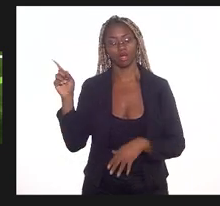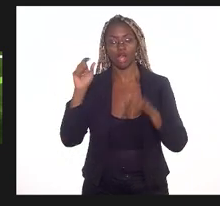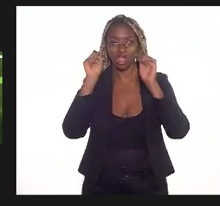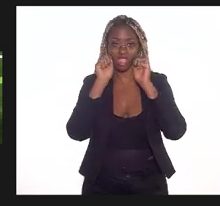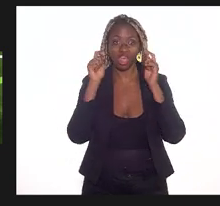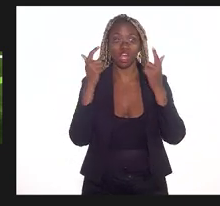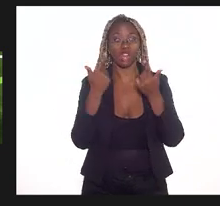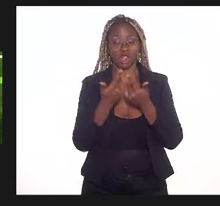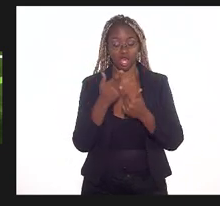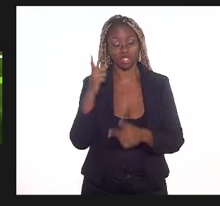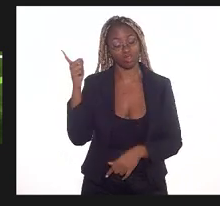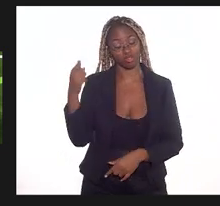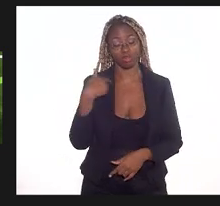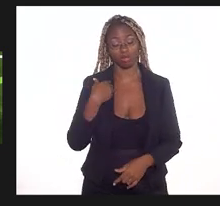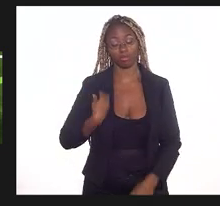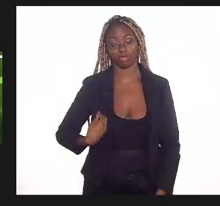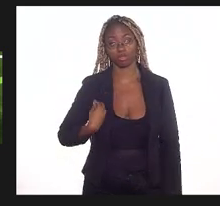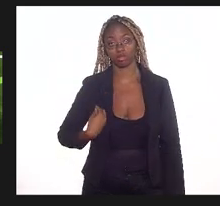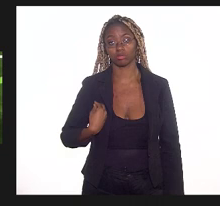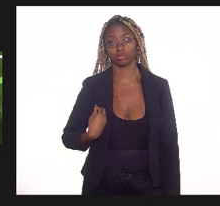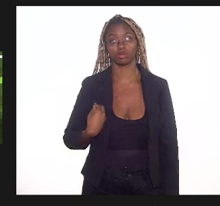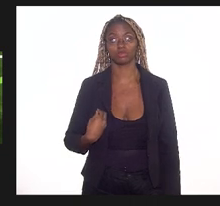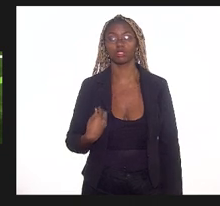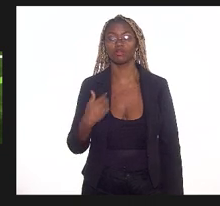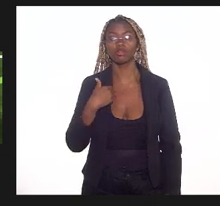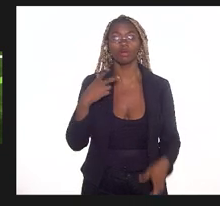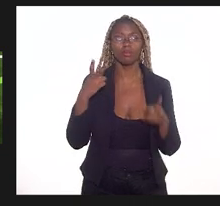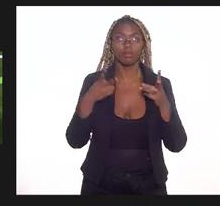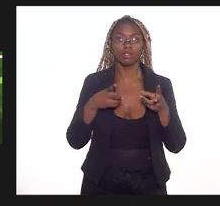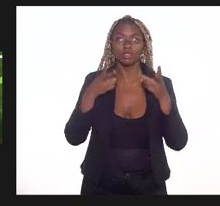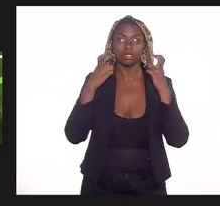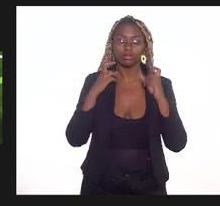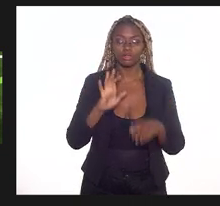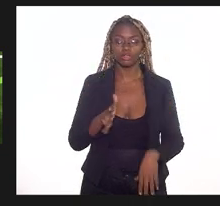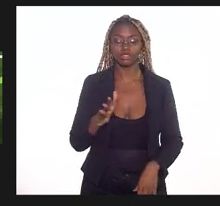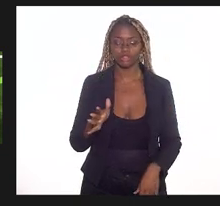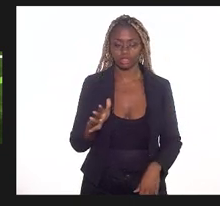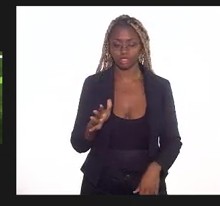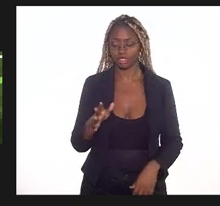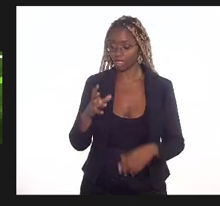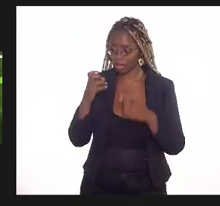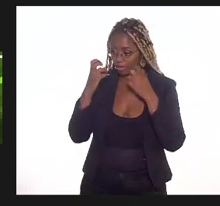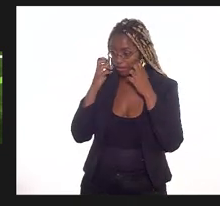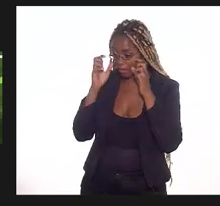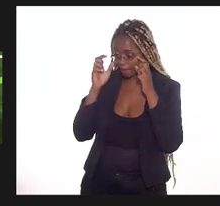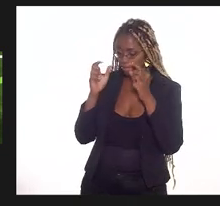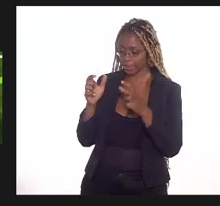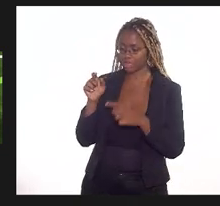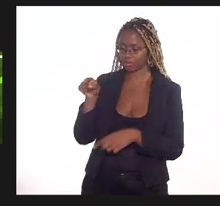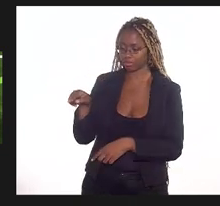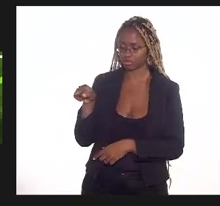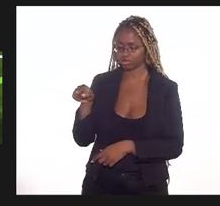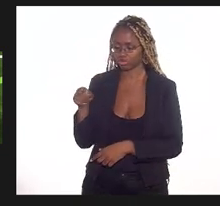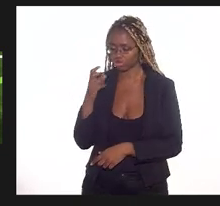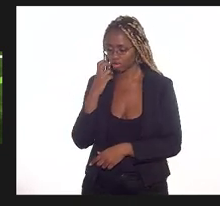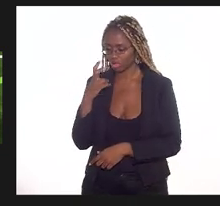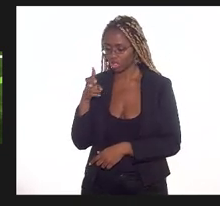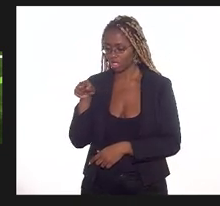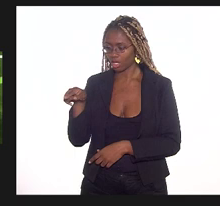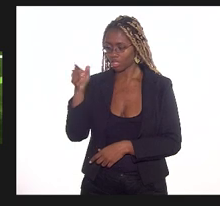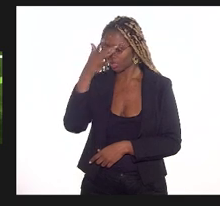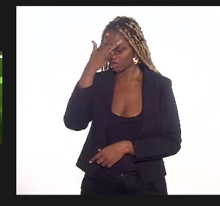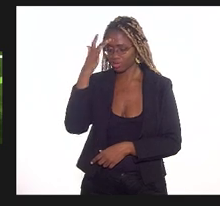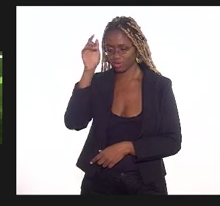do Estado, a gente já percebia que no próprio atendimento a essas pessoas que possuem